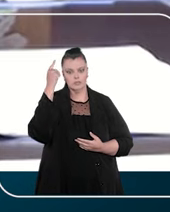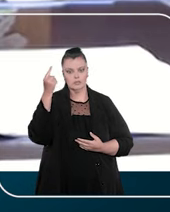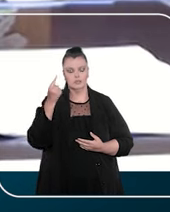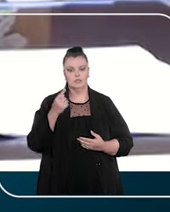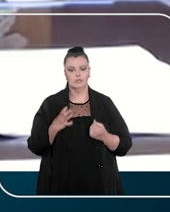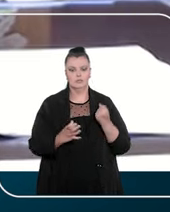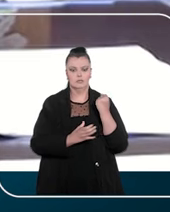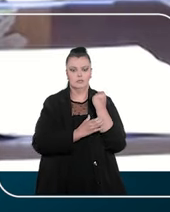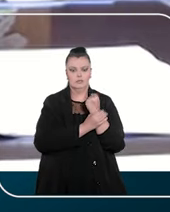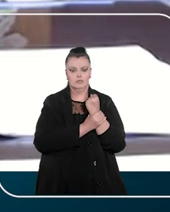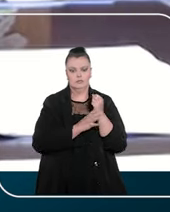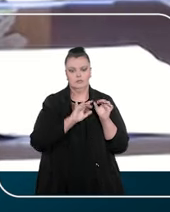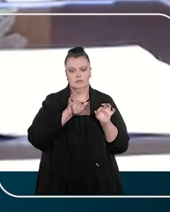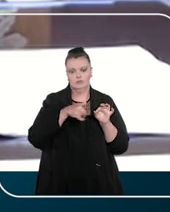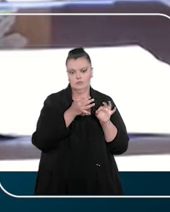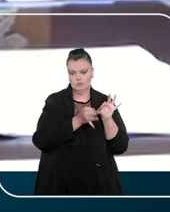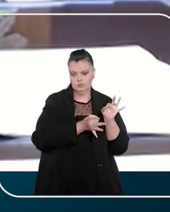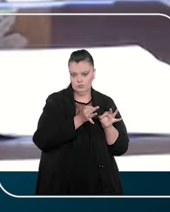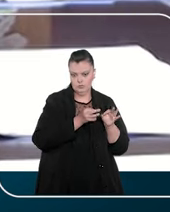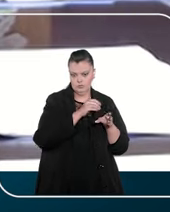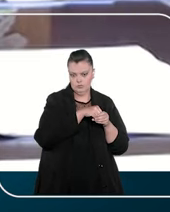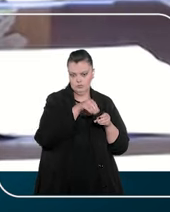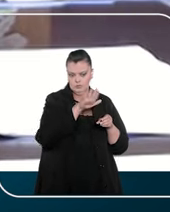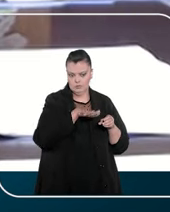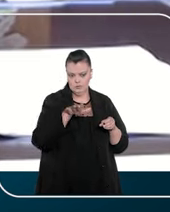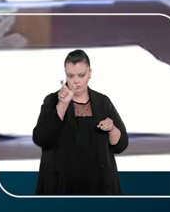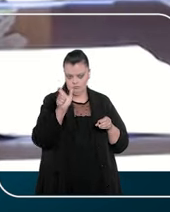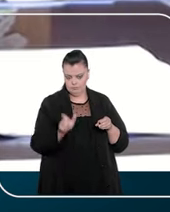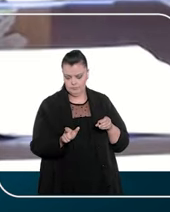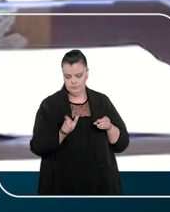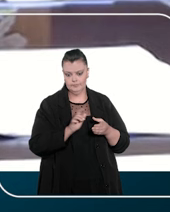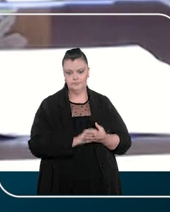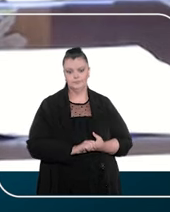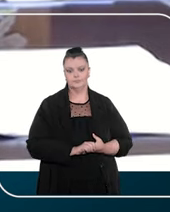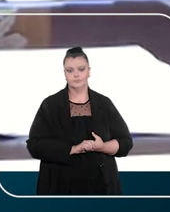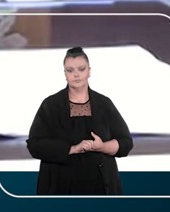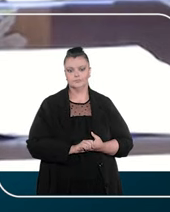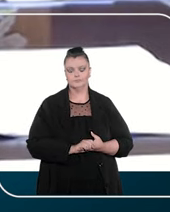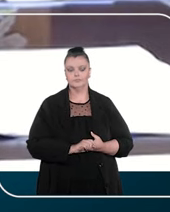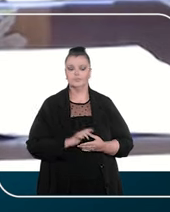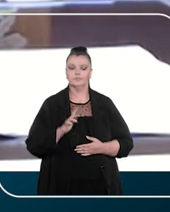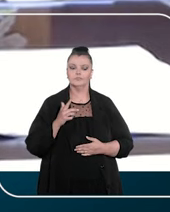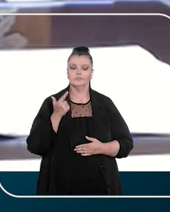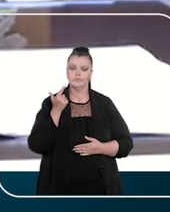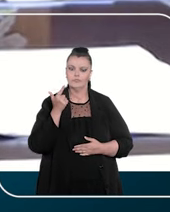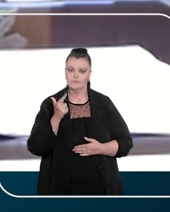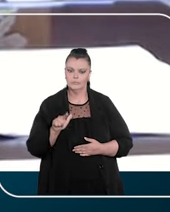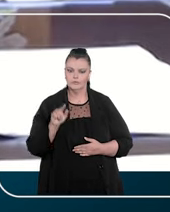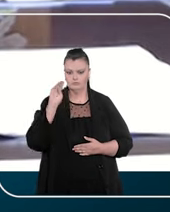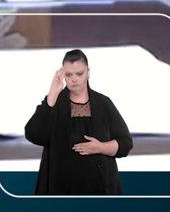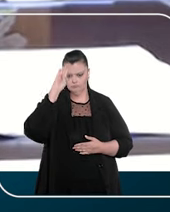segurança jurídica ao jurisdicionado. E volto a louvar a caminhada